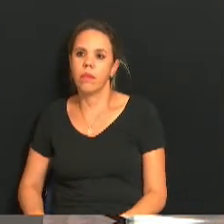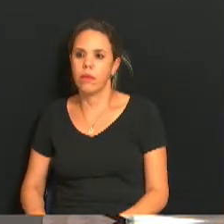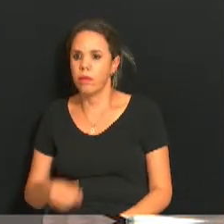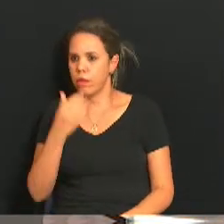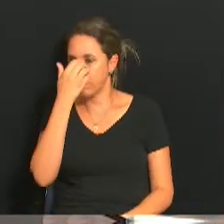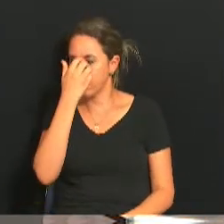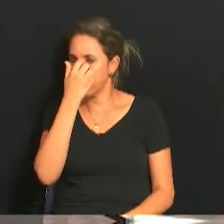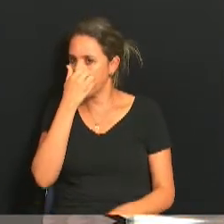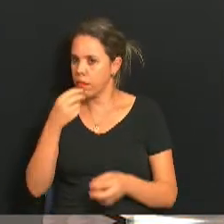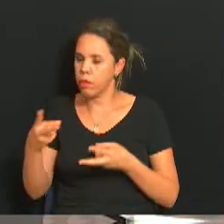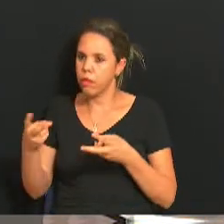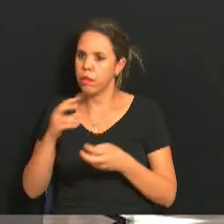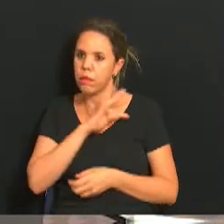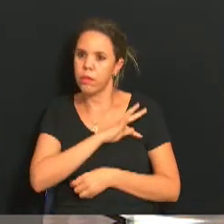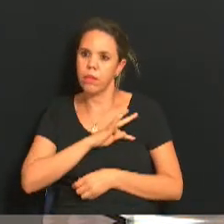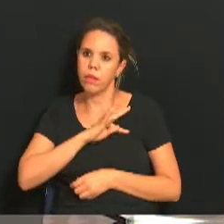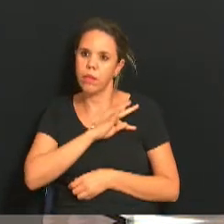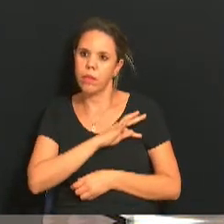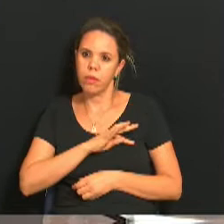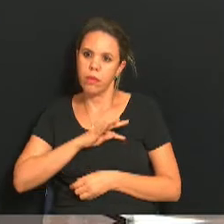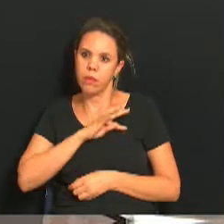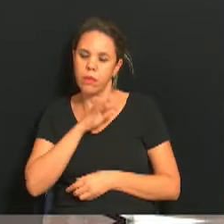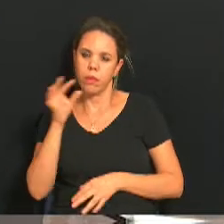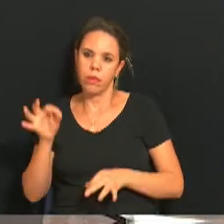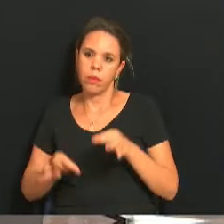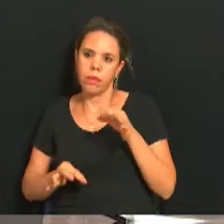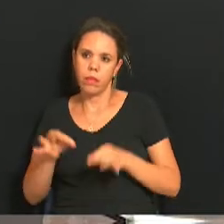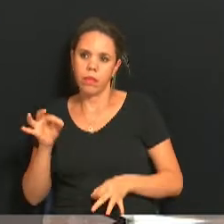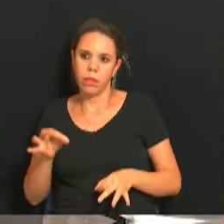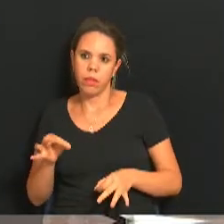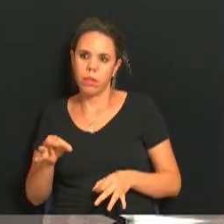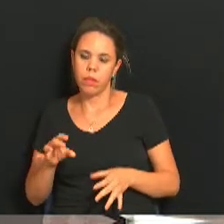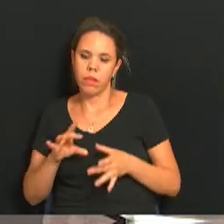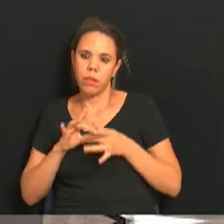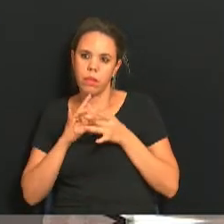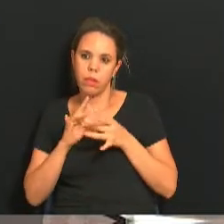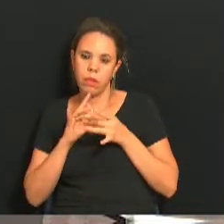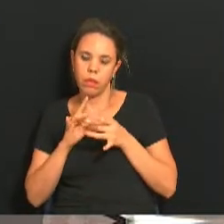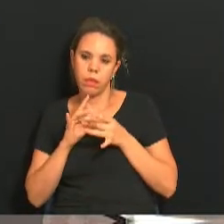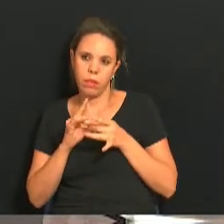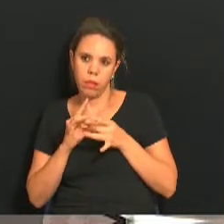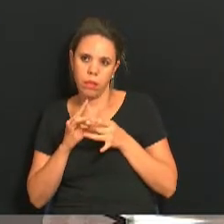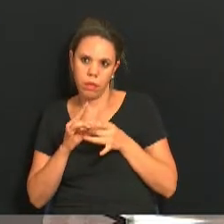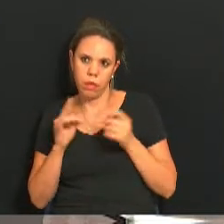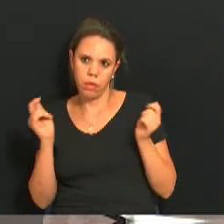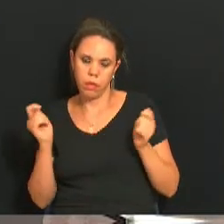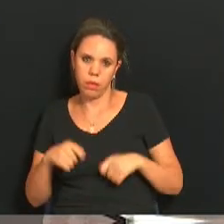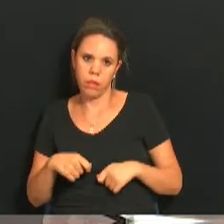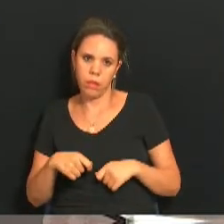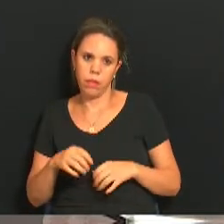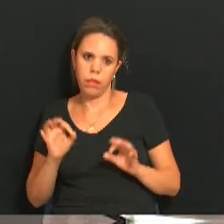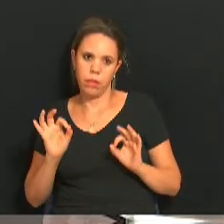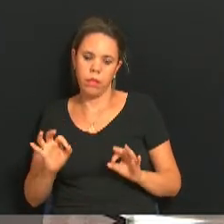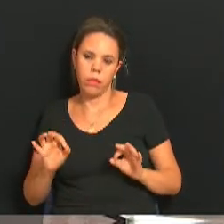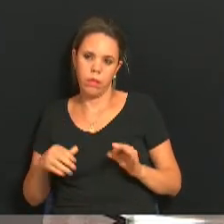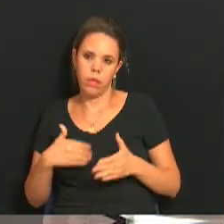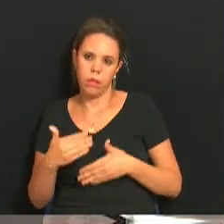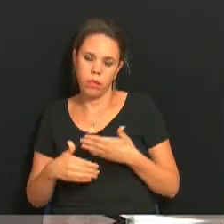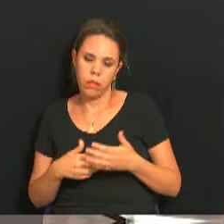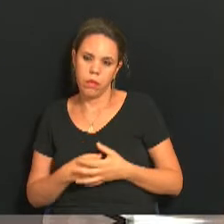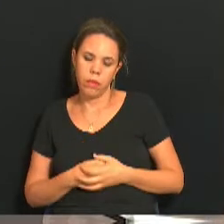percebemos do lado técnico o lado jurídico tem que andar de mão dada com as mãos dadas nesse processo